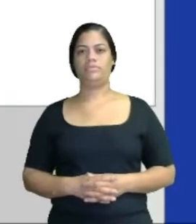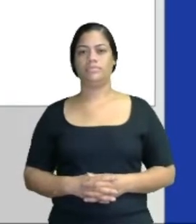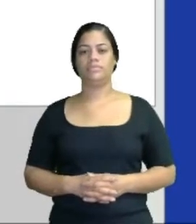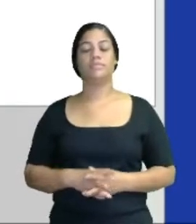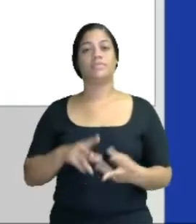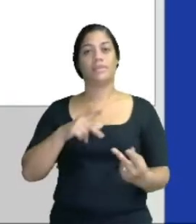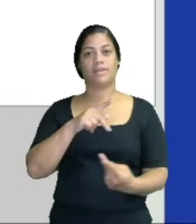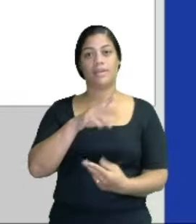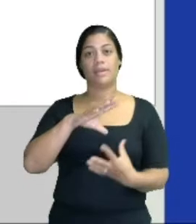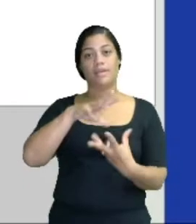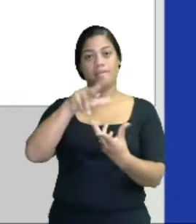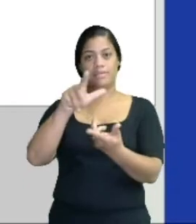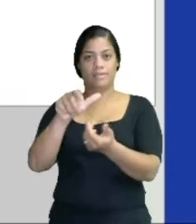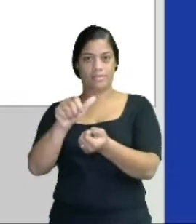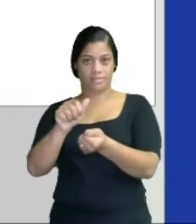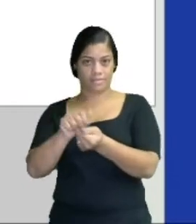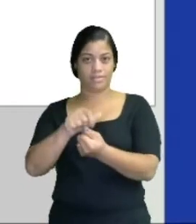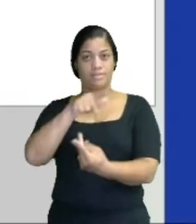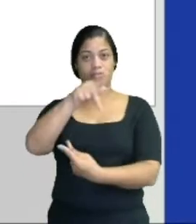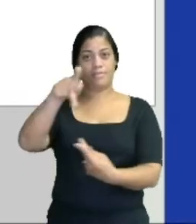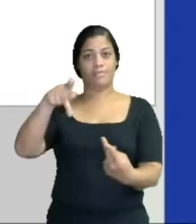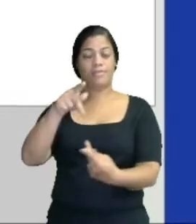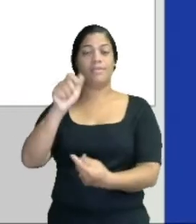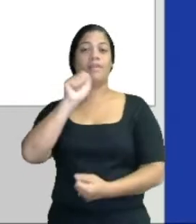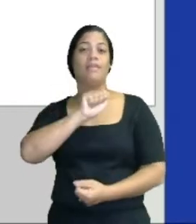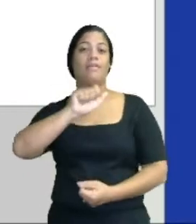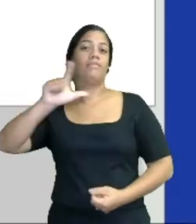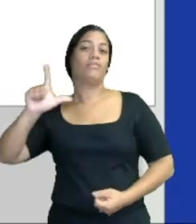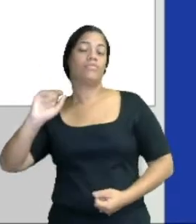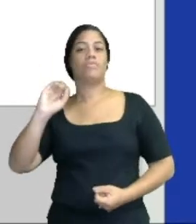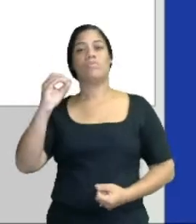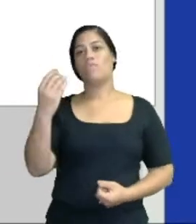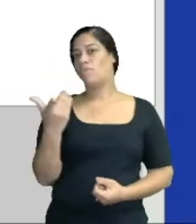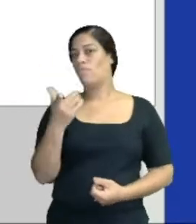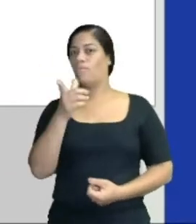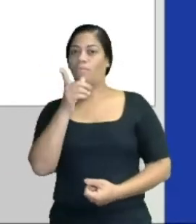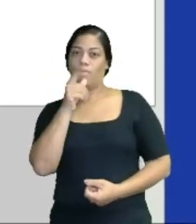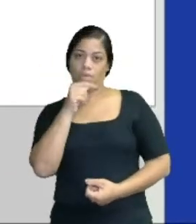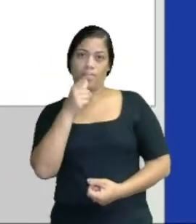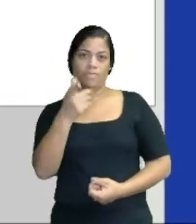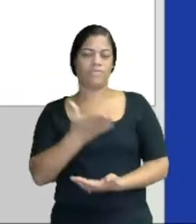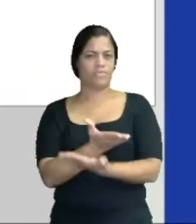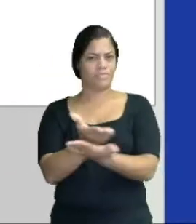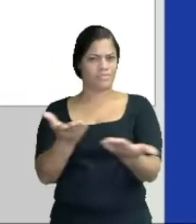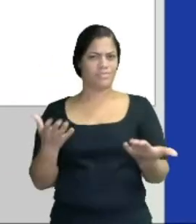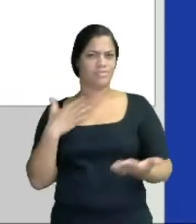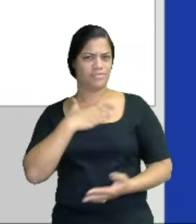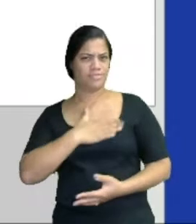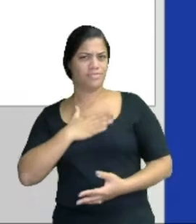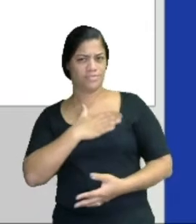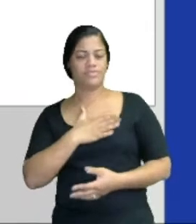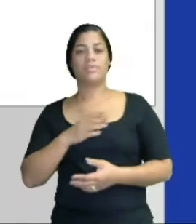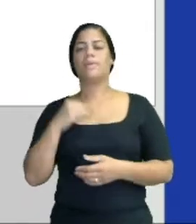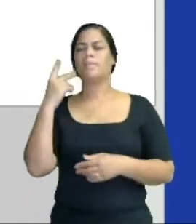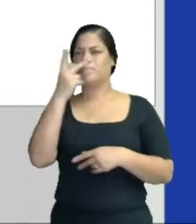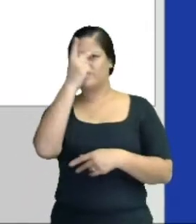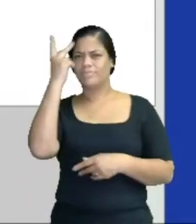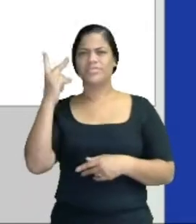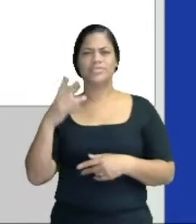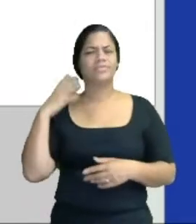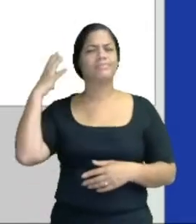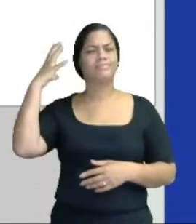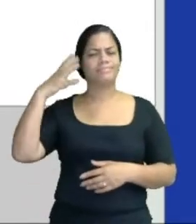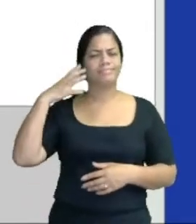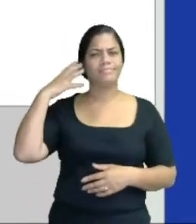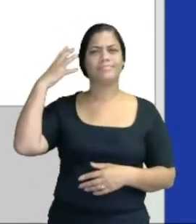A Terra é o planeta azul, ou o planeta água, né? Como vocês queiram chamar. Muitas pessoas cantaram